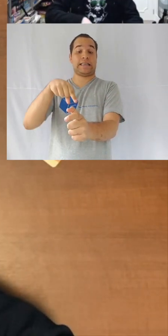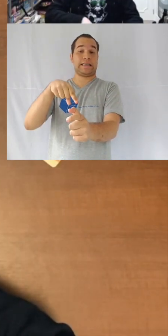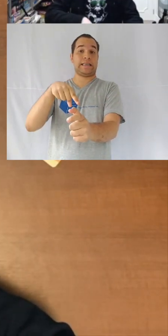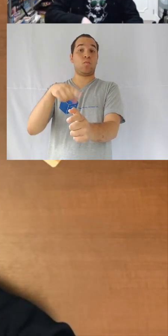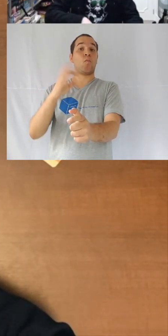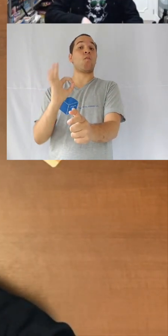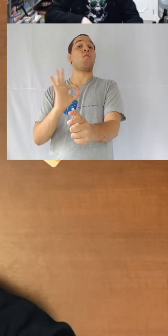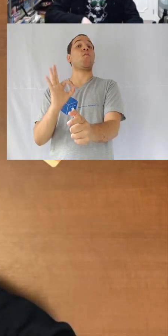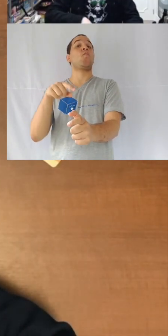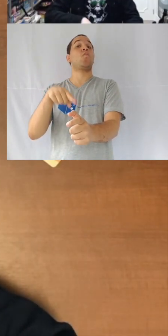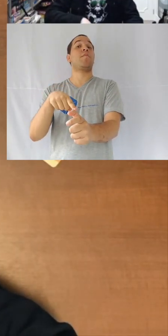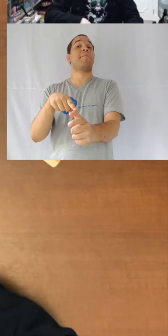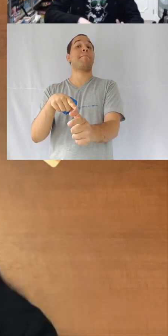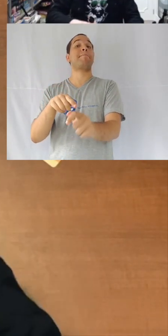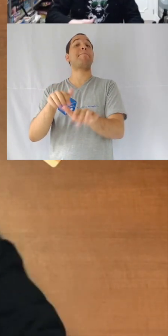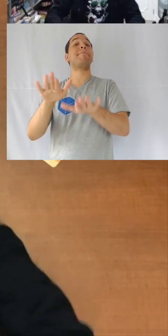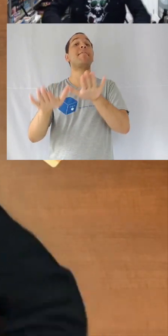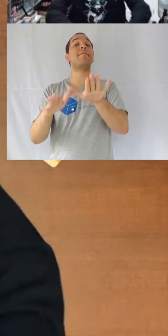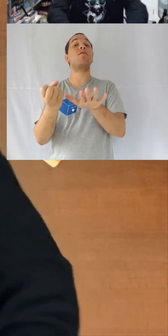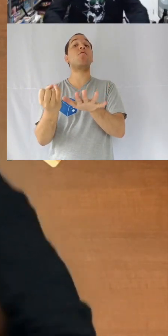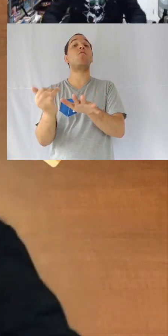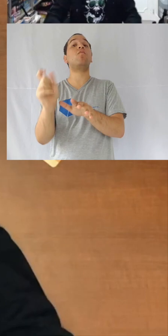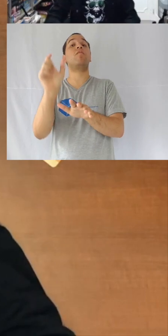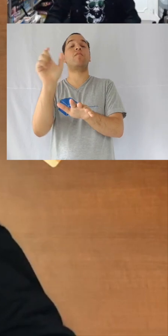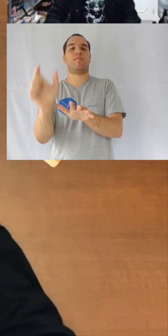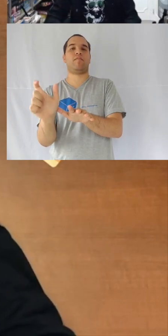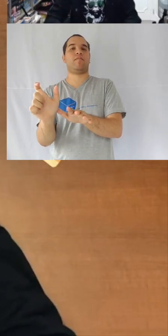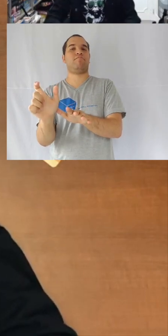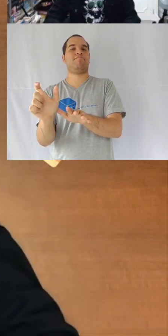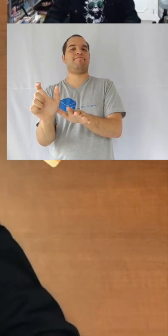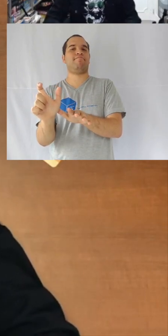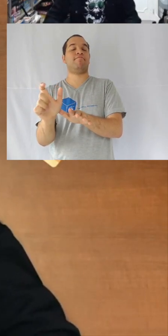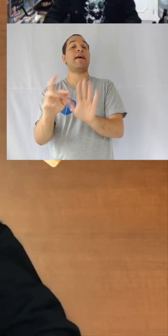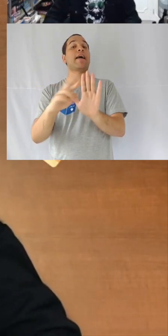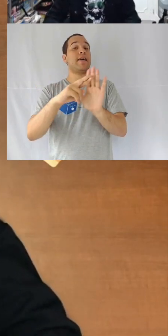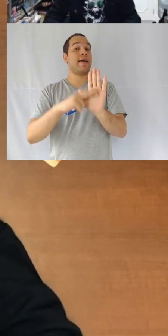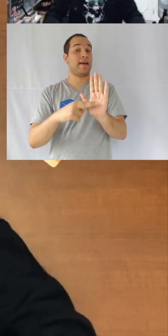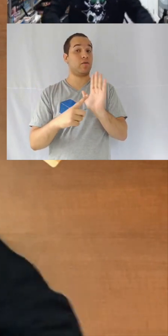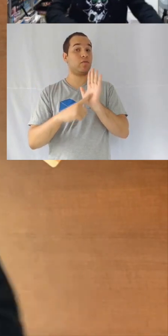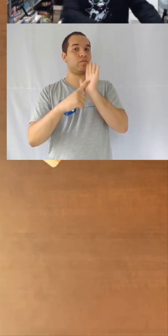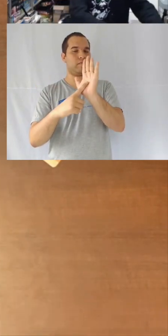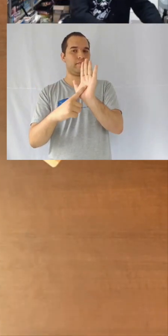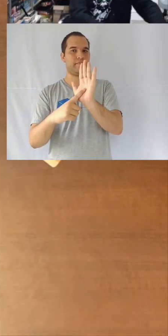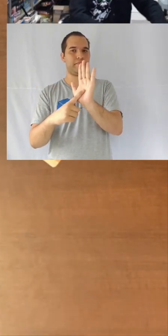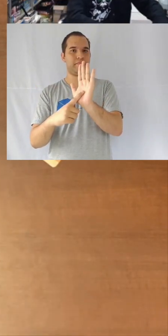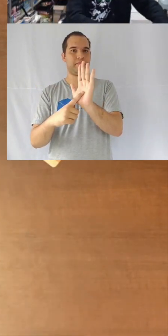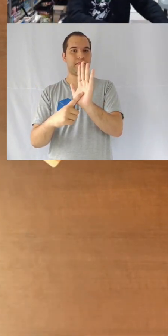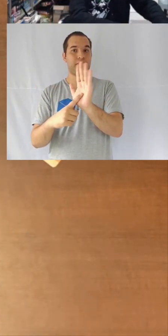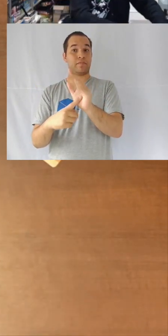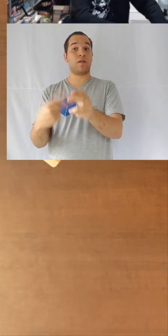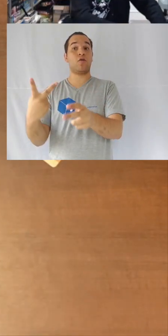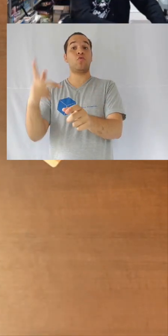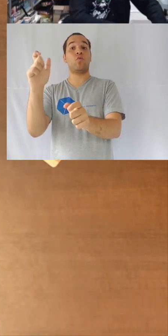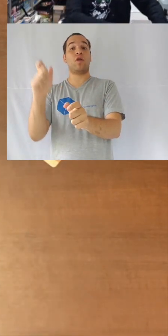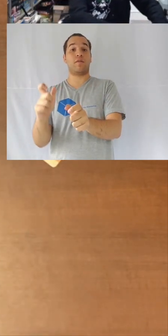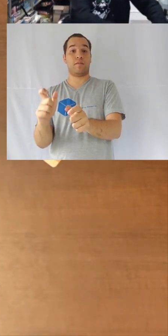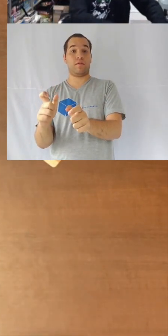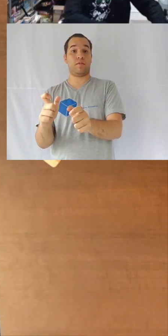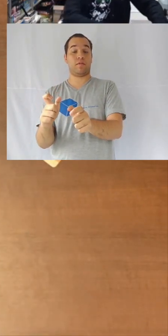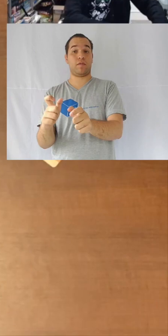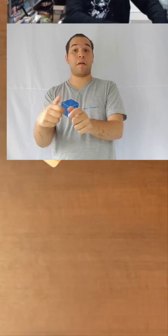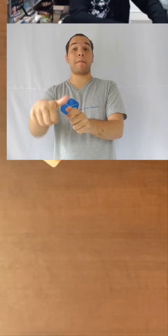vazia, ok? Só que esse padrão aqui depende da quantidade de jogadores, e é isso que está mostrado aqui,